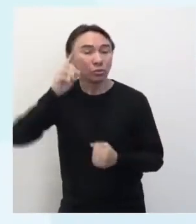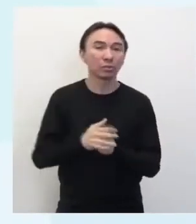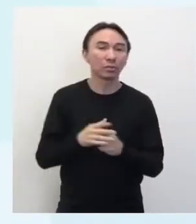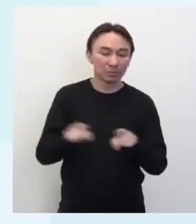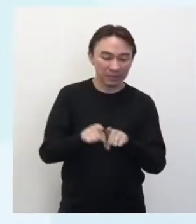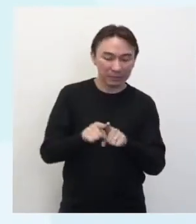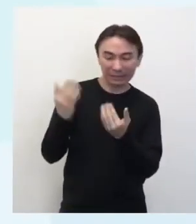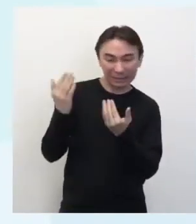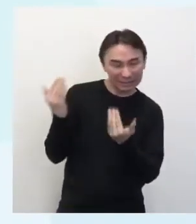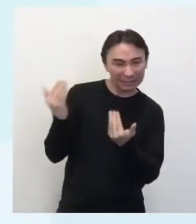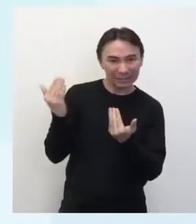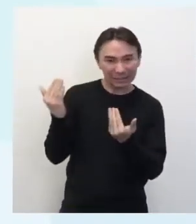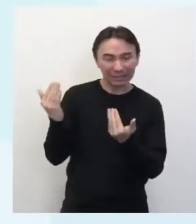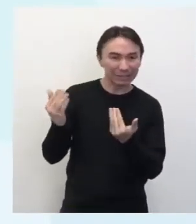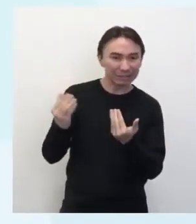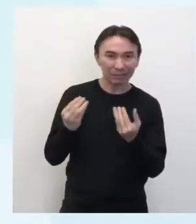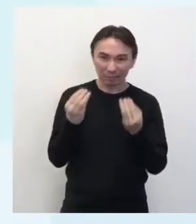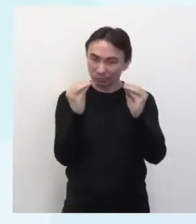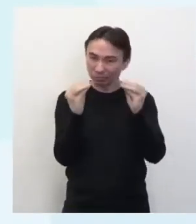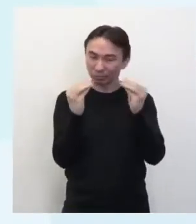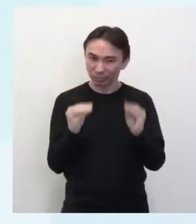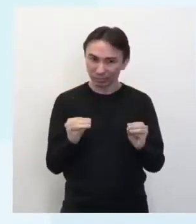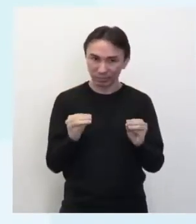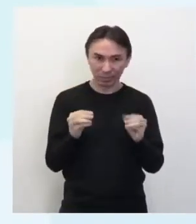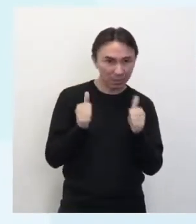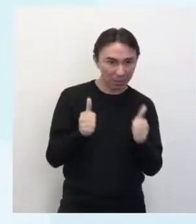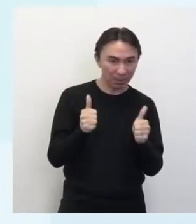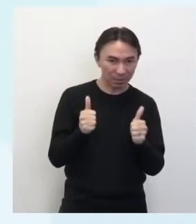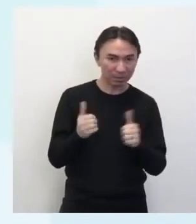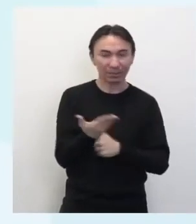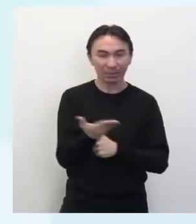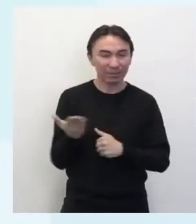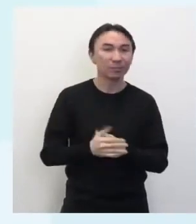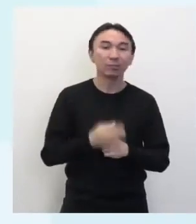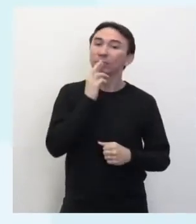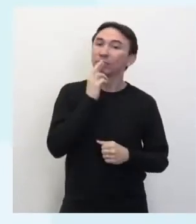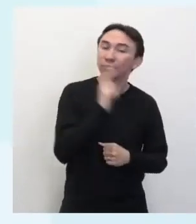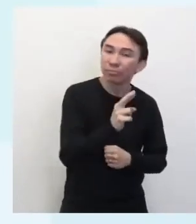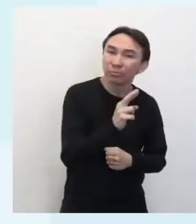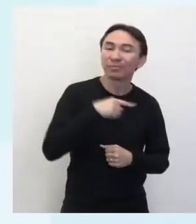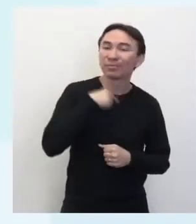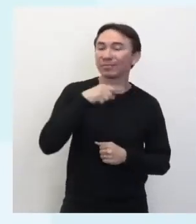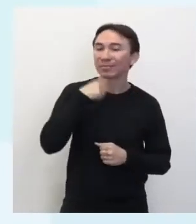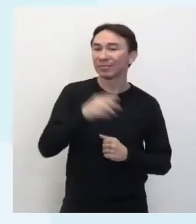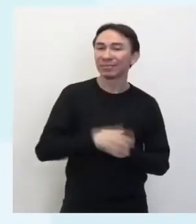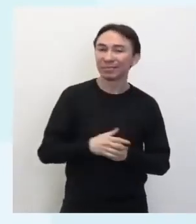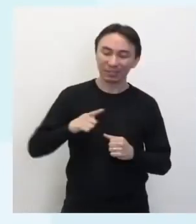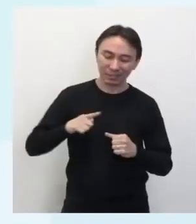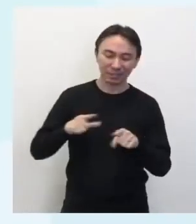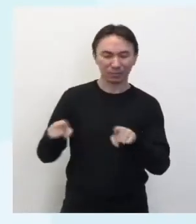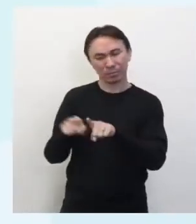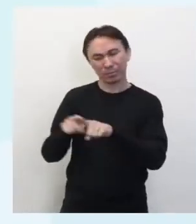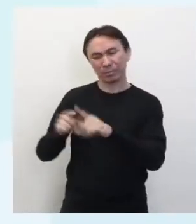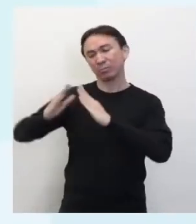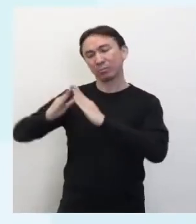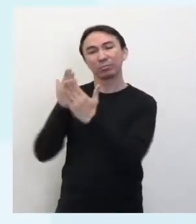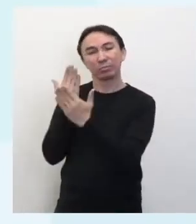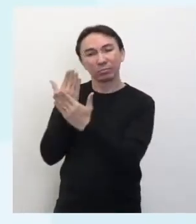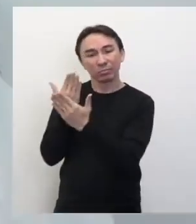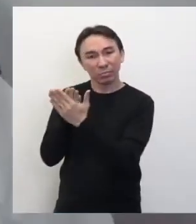gente aqui, mas nem sempre a gente consegue responder. Aí você tem o seu professor lá na escola, que é muito competente também, que